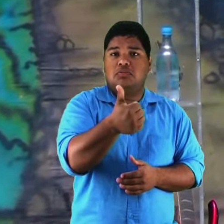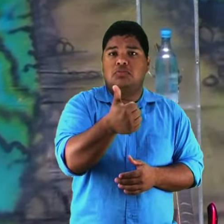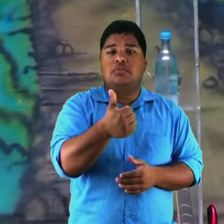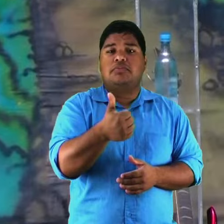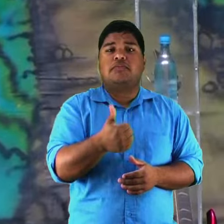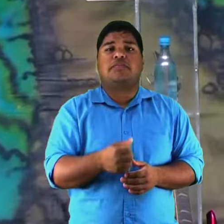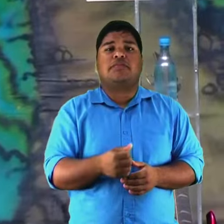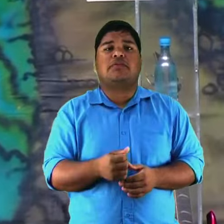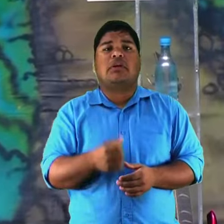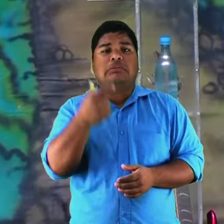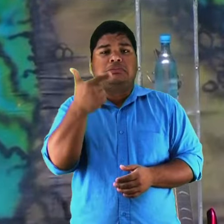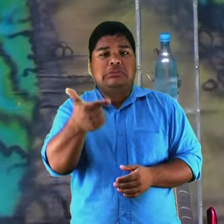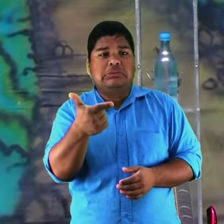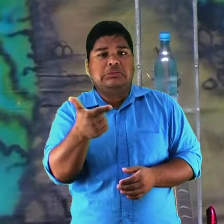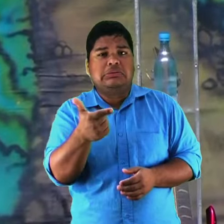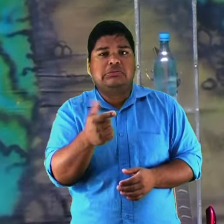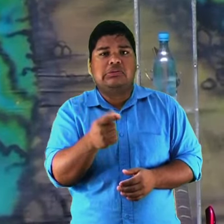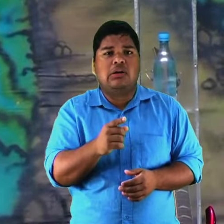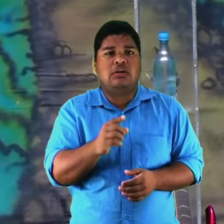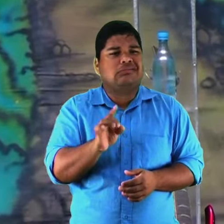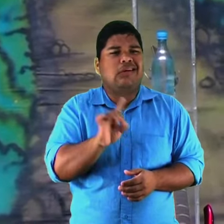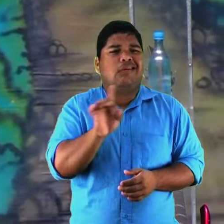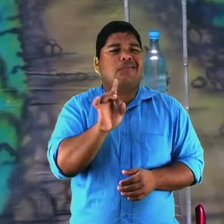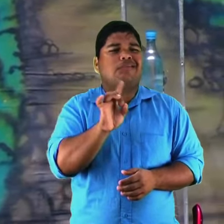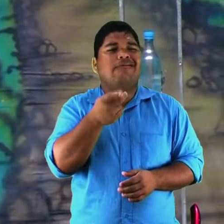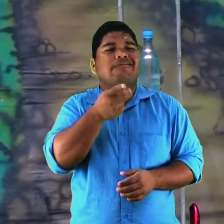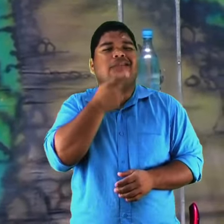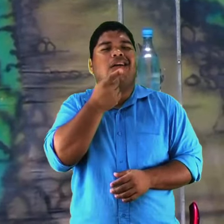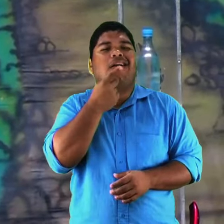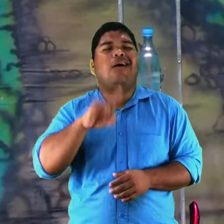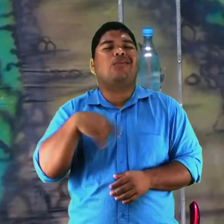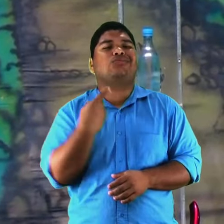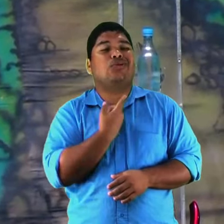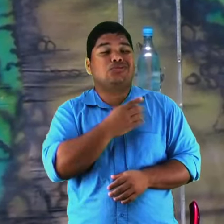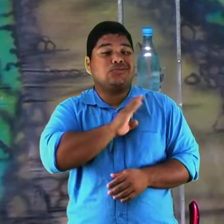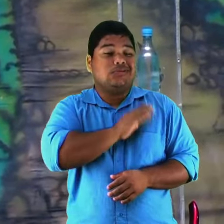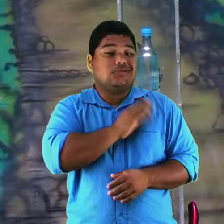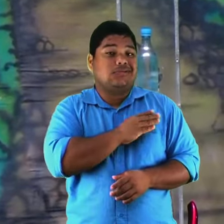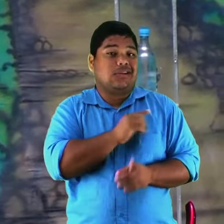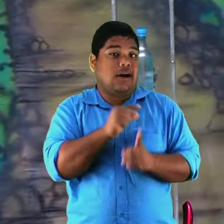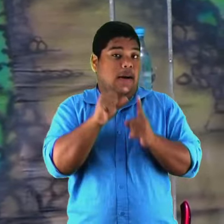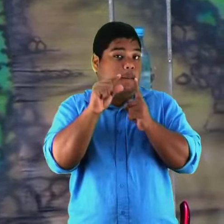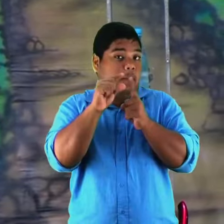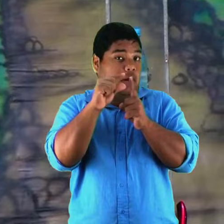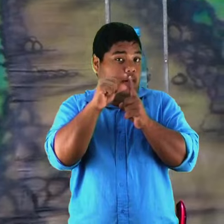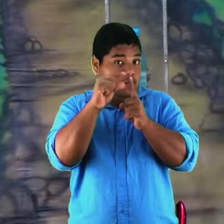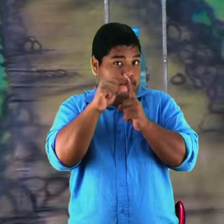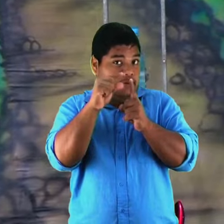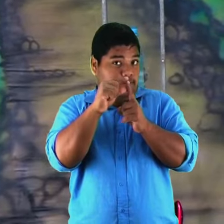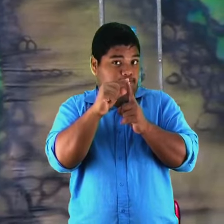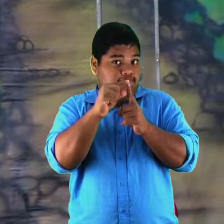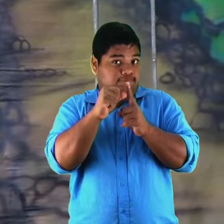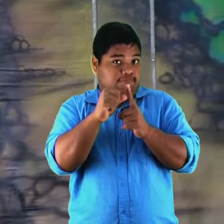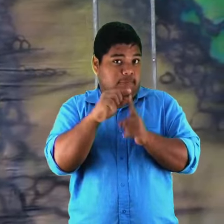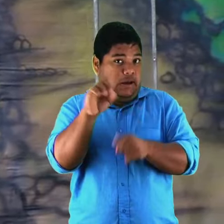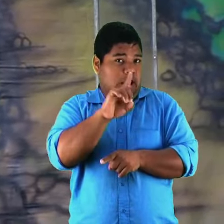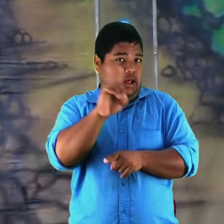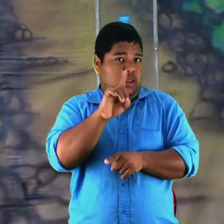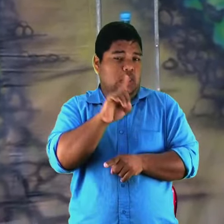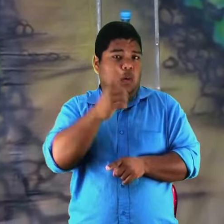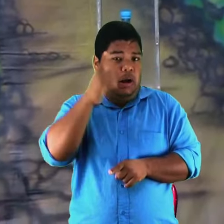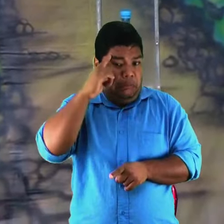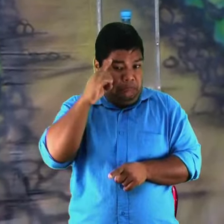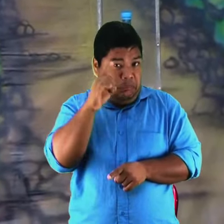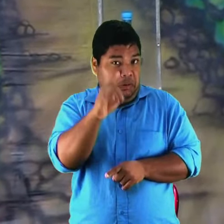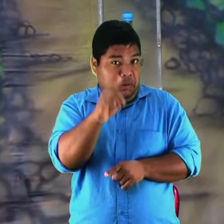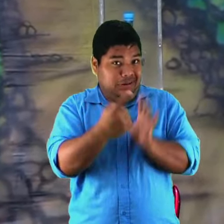E não é apenas para falar aos nossos corações. A palavra, ela não só aponta,